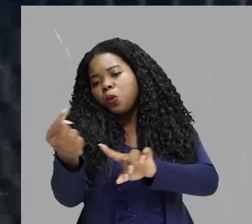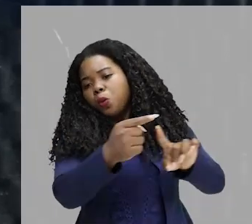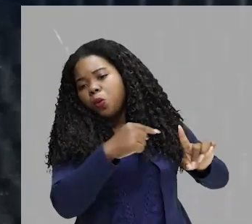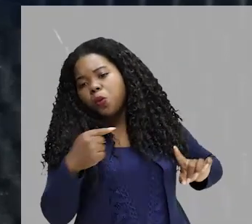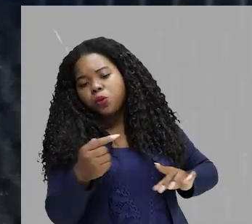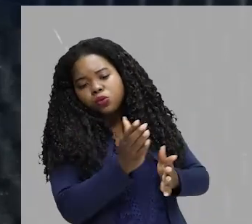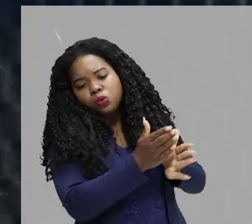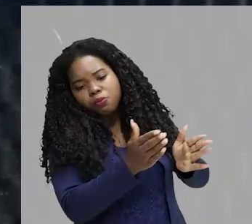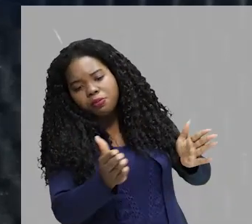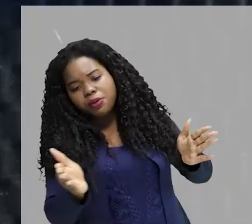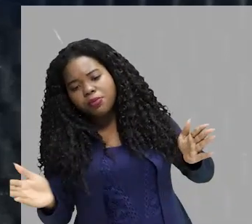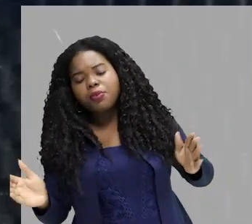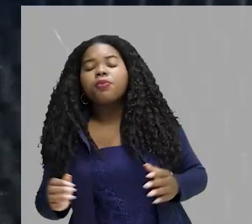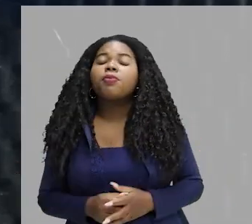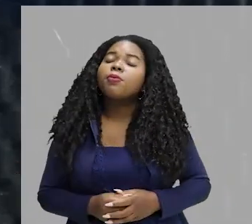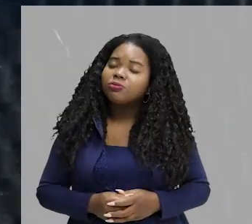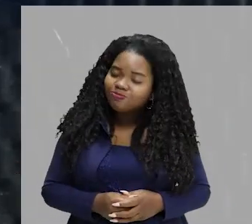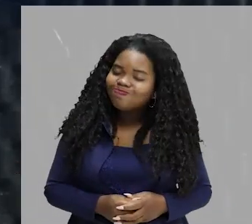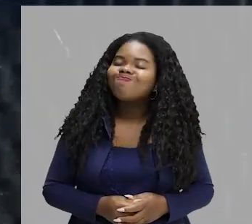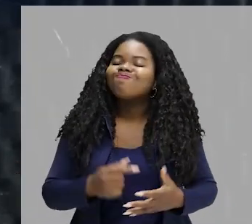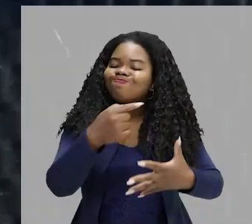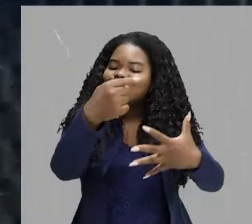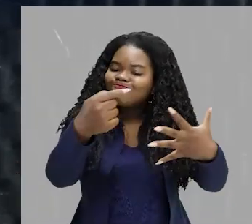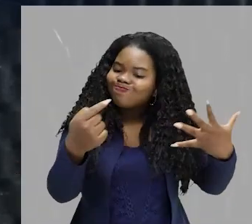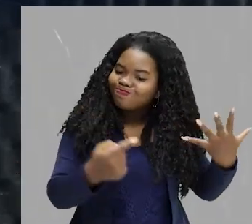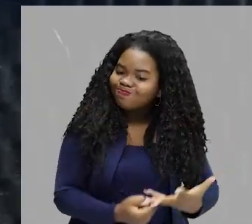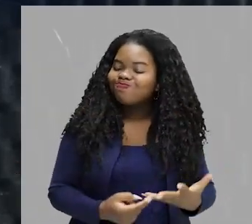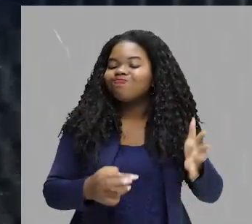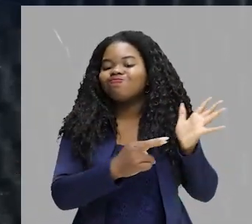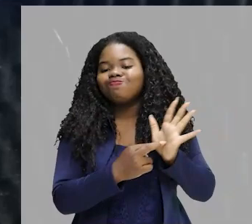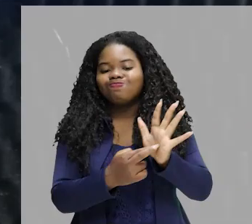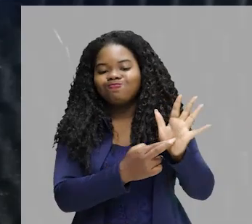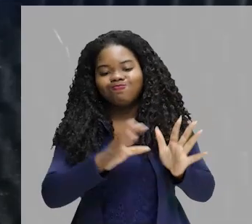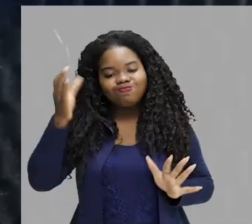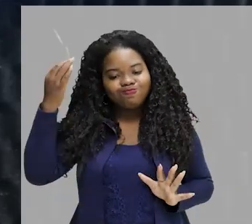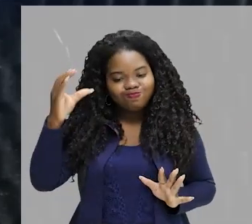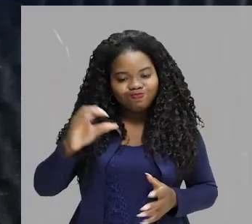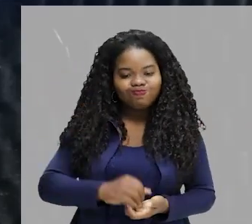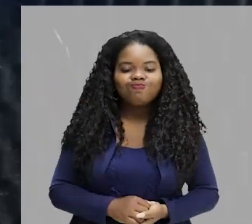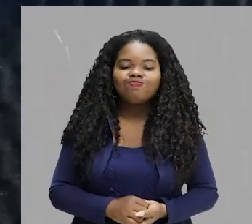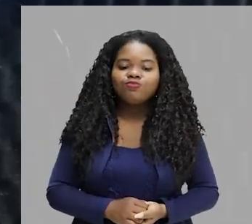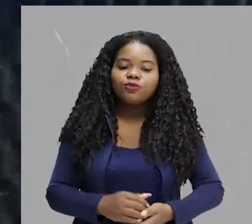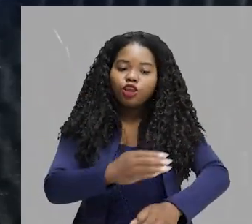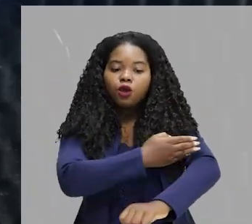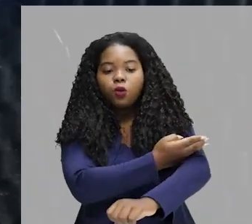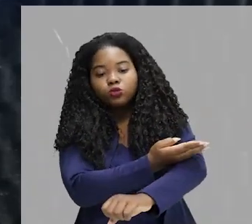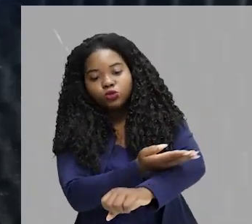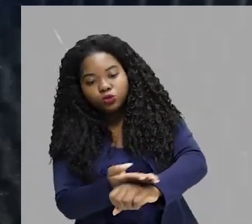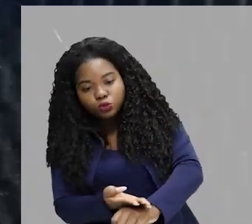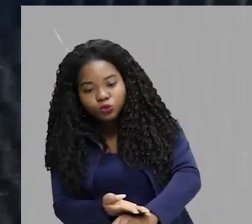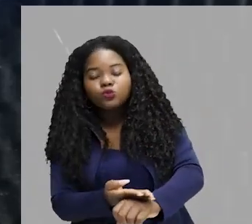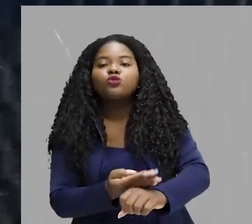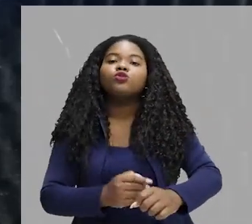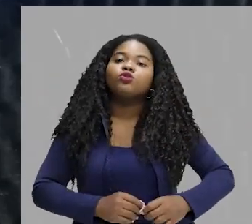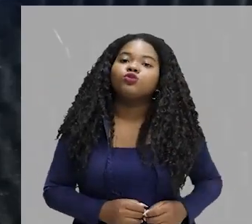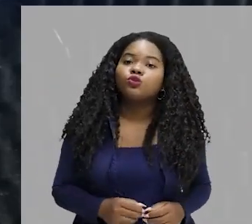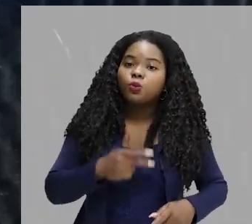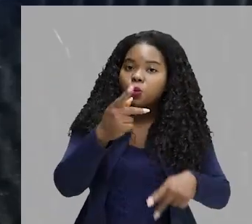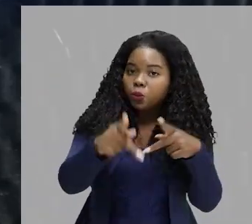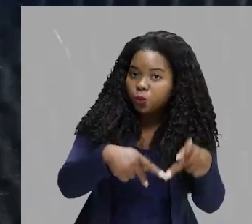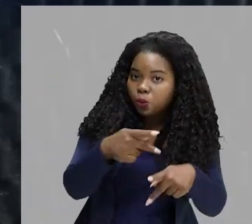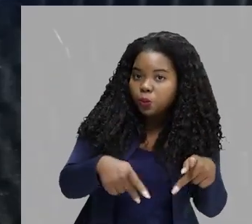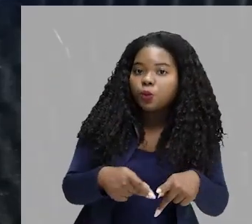que representam essa ideia de hábito cultural e, consequentemente, representam os costumes e hábitos de um povo,